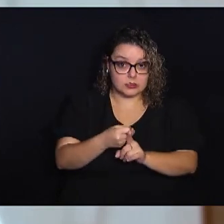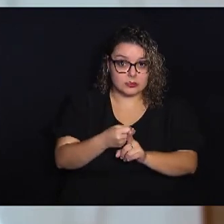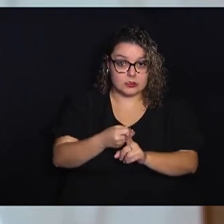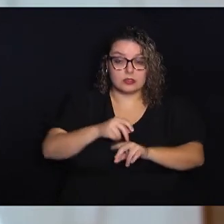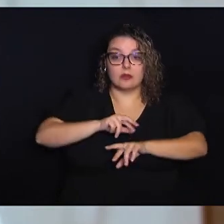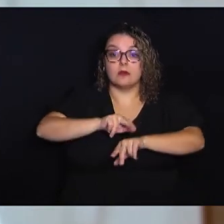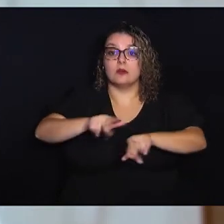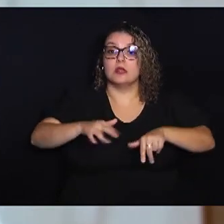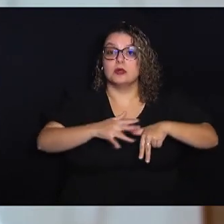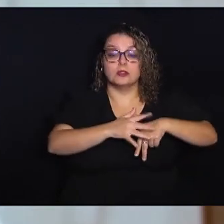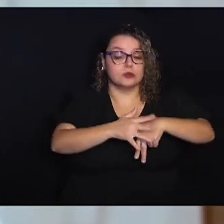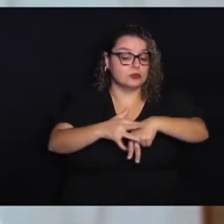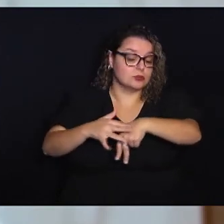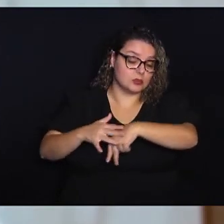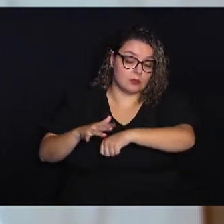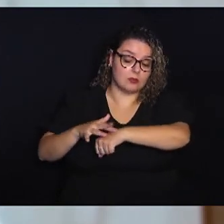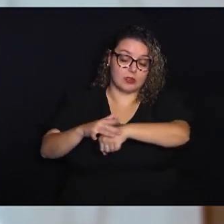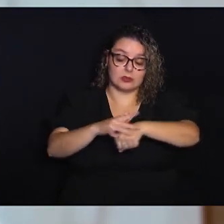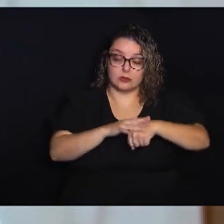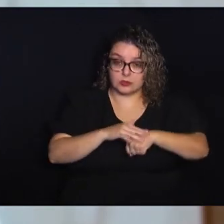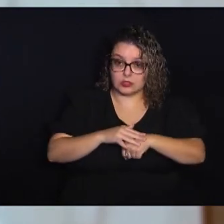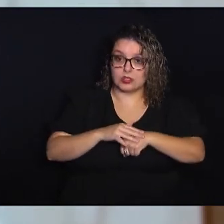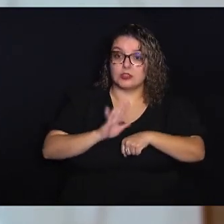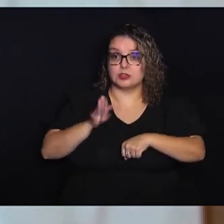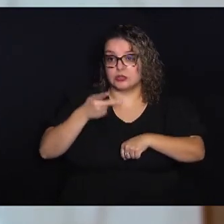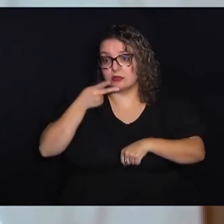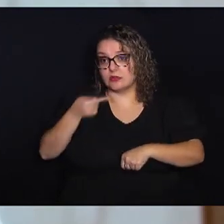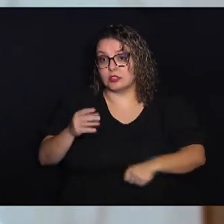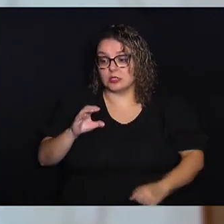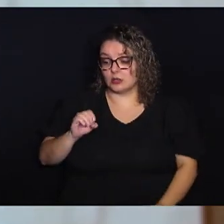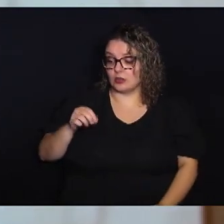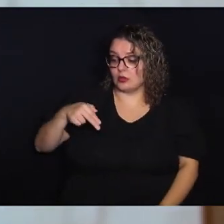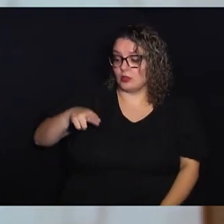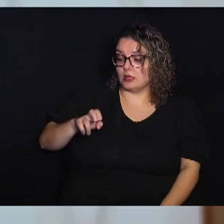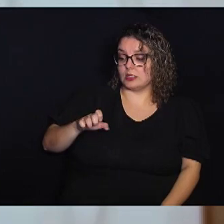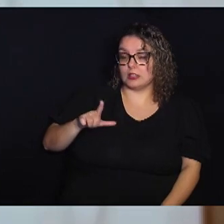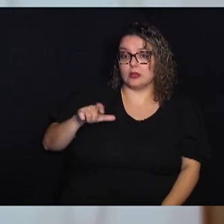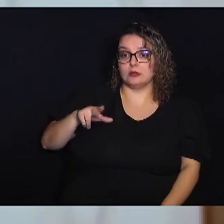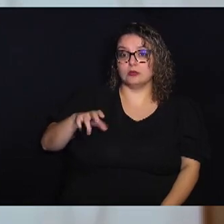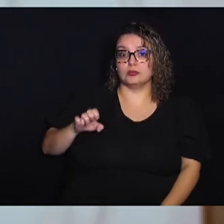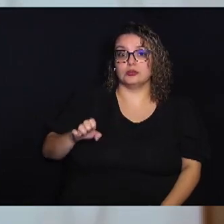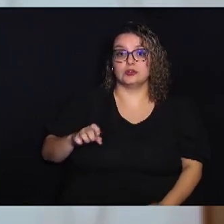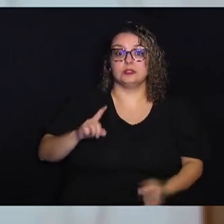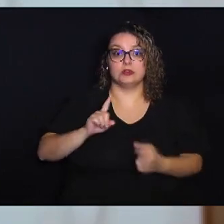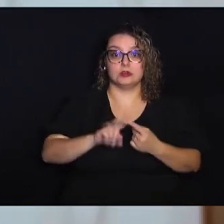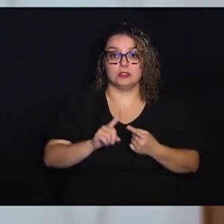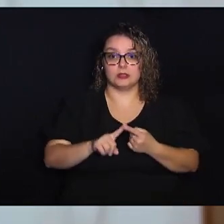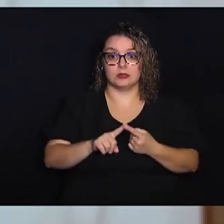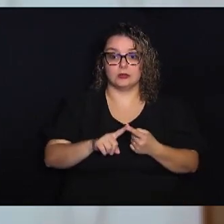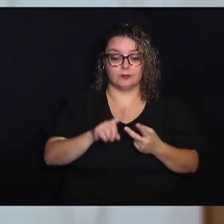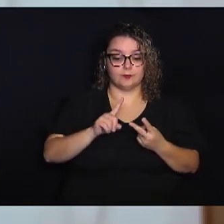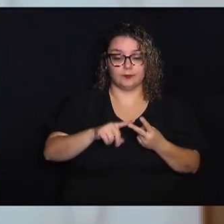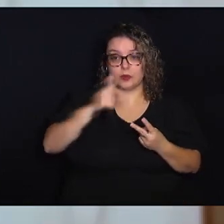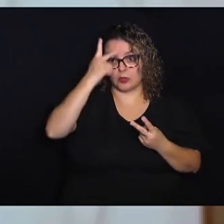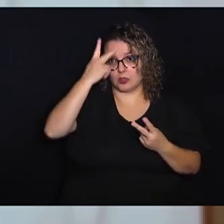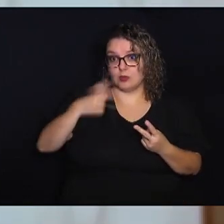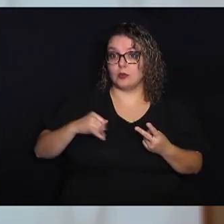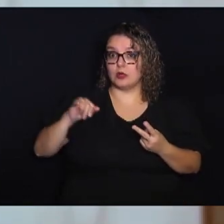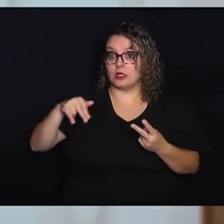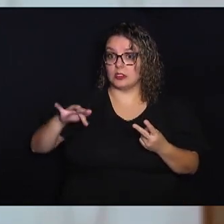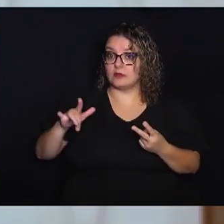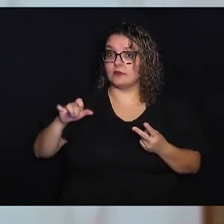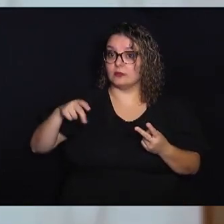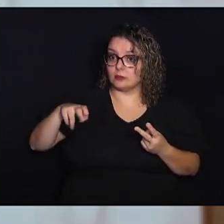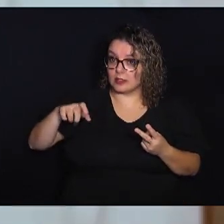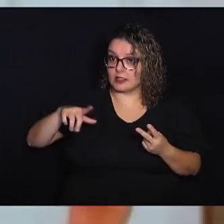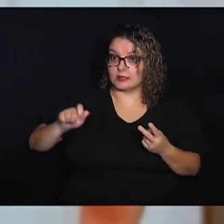muitas patologias, tanto as que a gente falou hoje aqui da coqueluche, mas olha só a coqueluche, o próprio influenza, a gripe que a